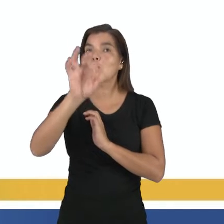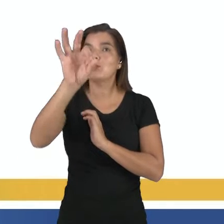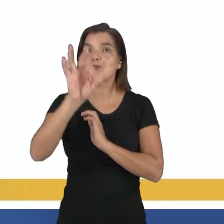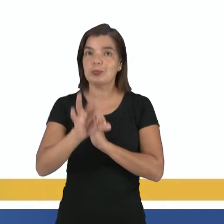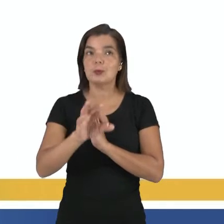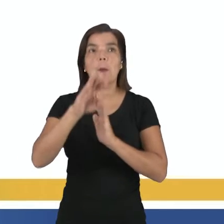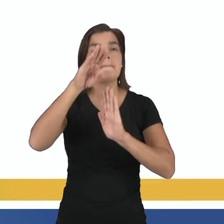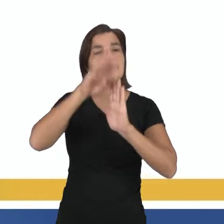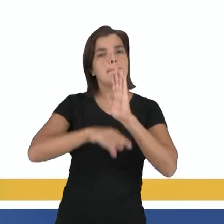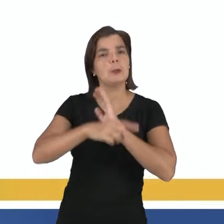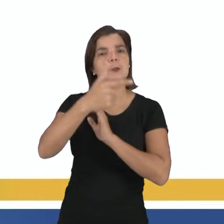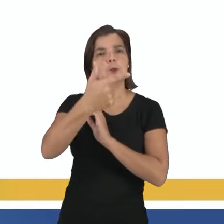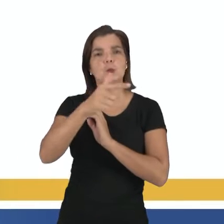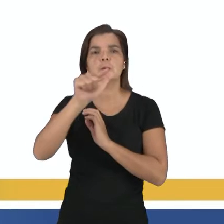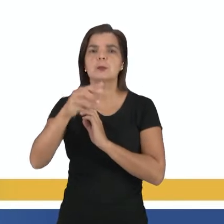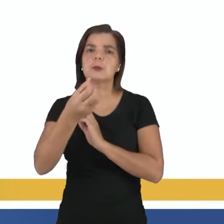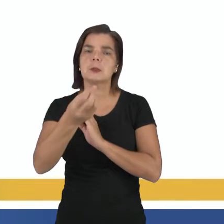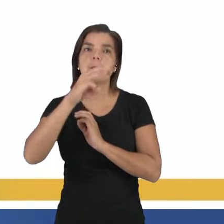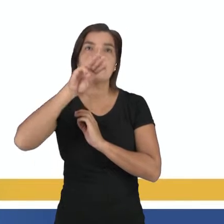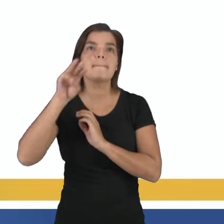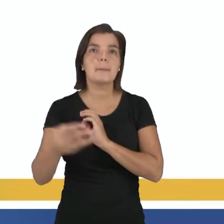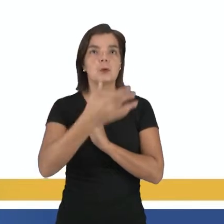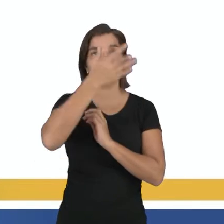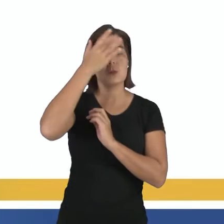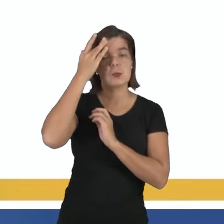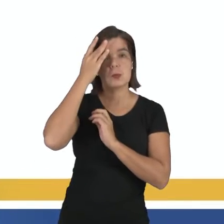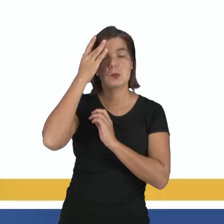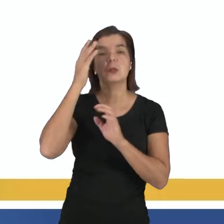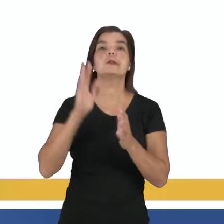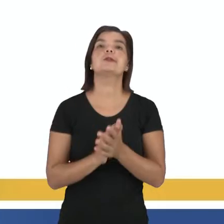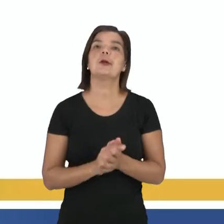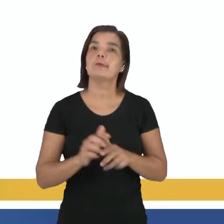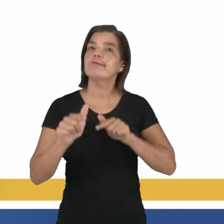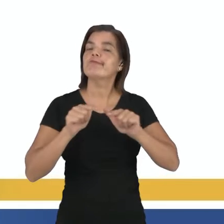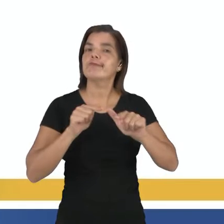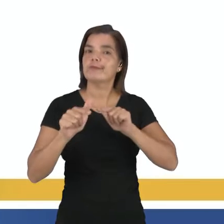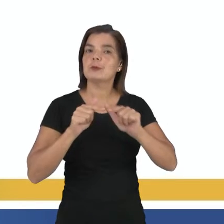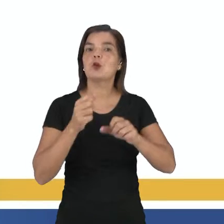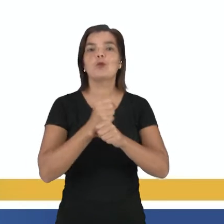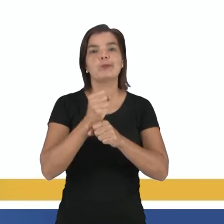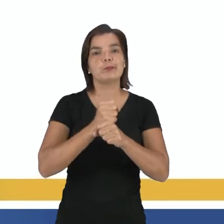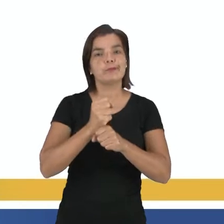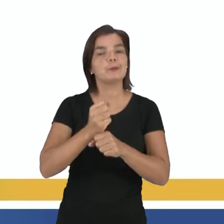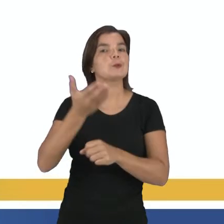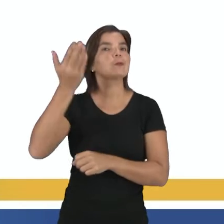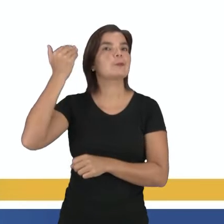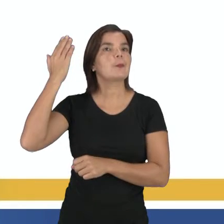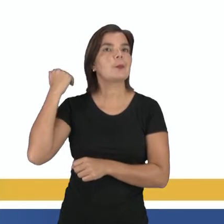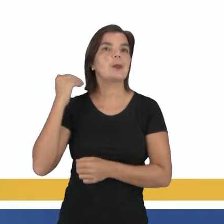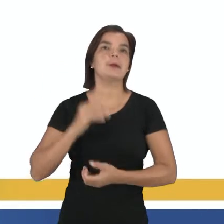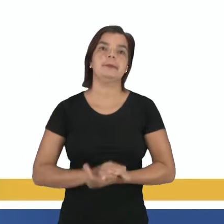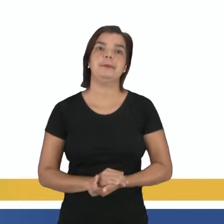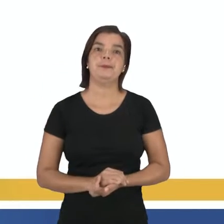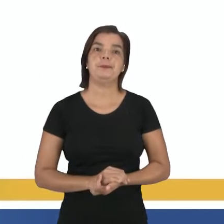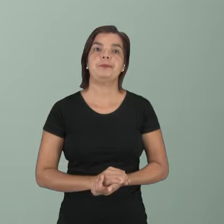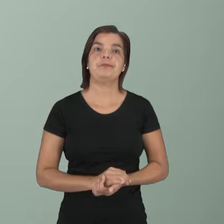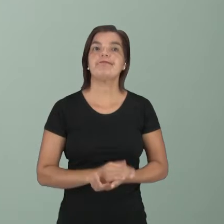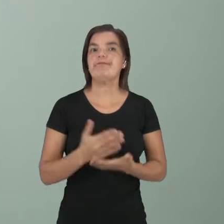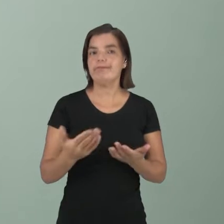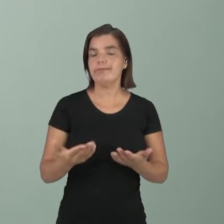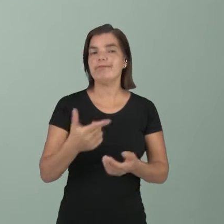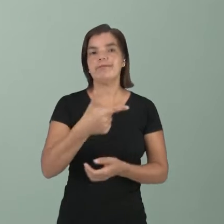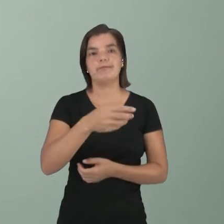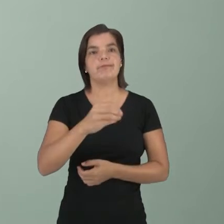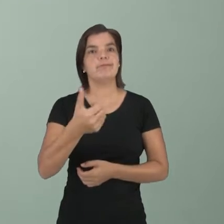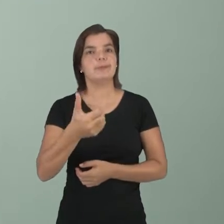10,8%. São menos 2,6 milhões de pessoas frente ao mesmo período do ano passado, e no